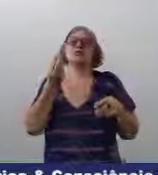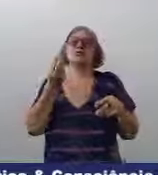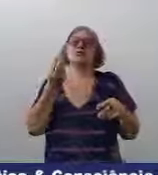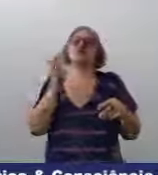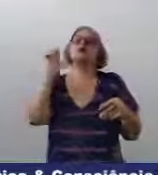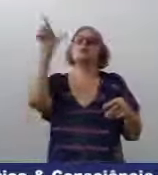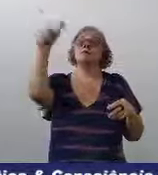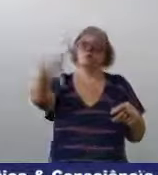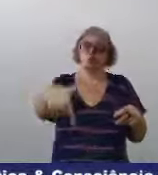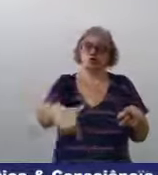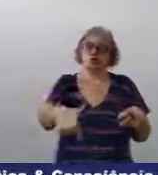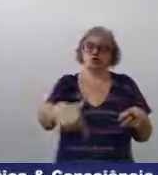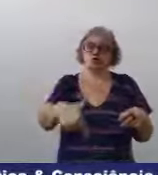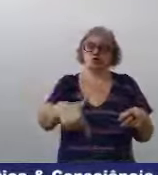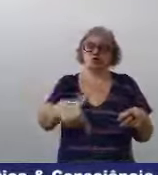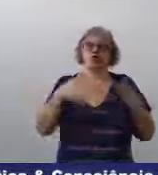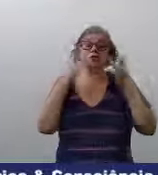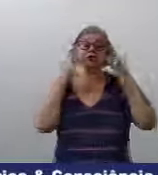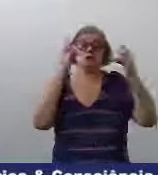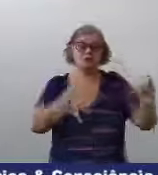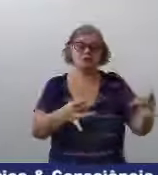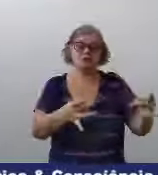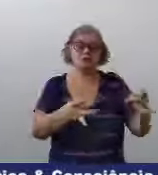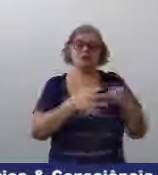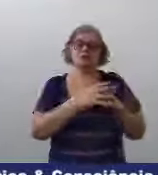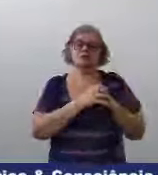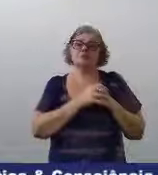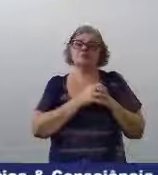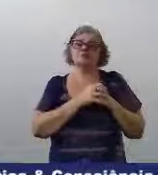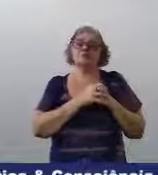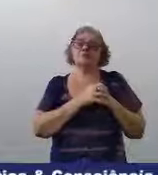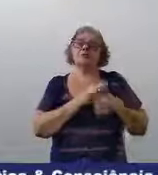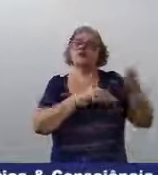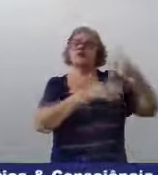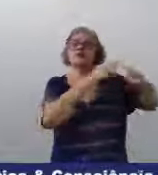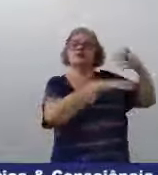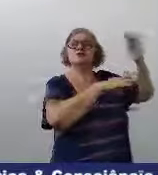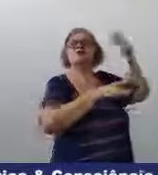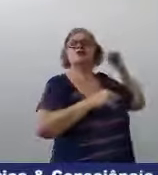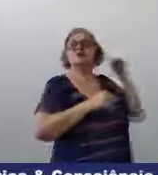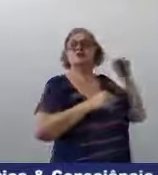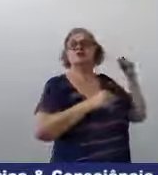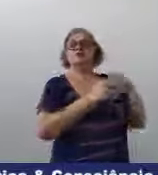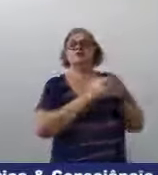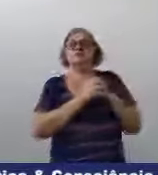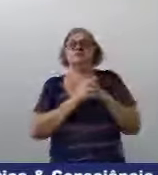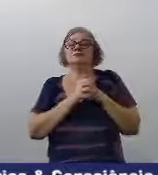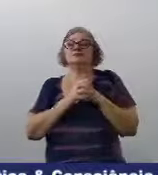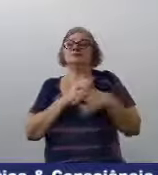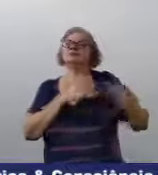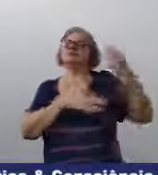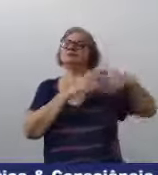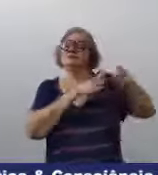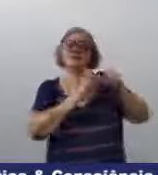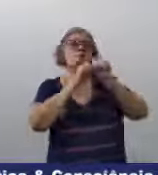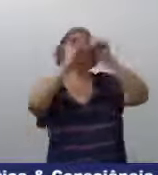passam a existir a partir do momento em que são observadas. Aí nós voltamos no tempo, lá